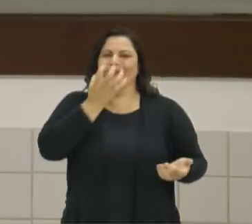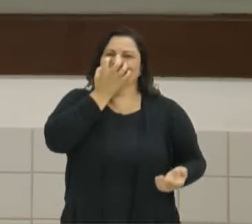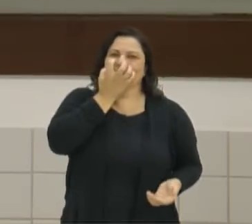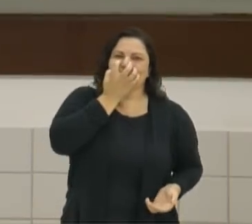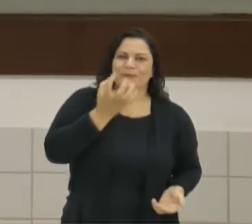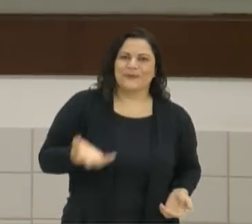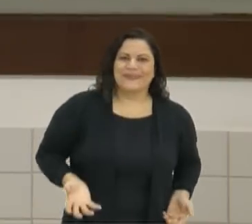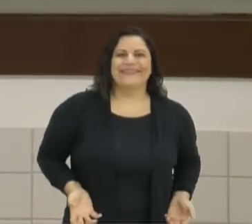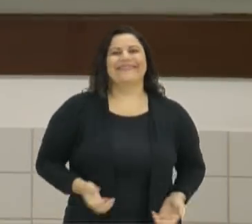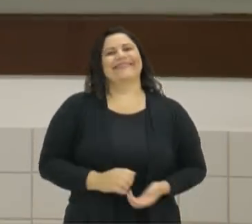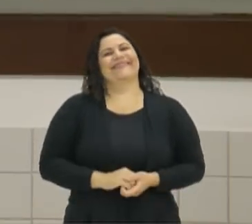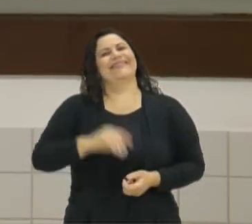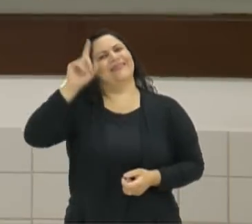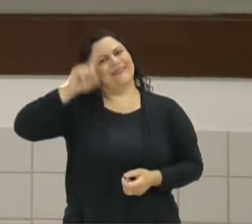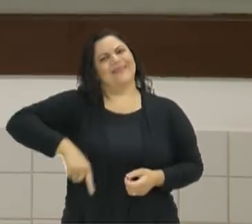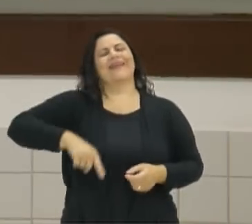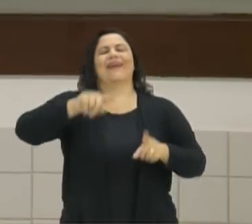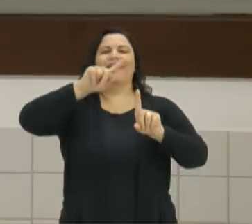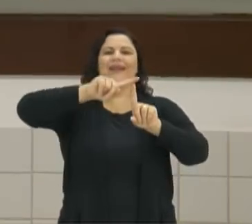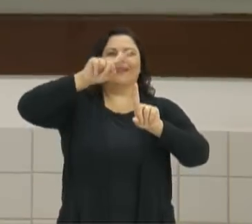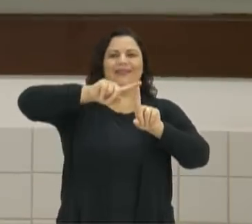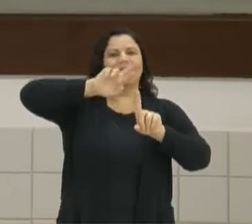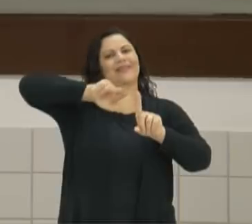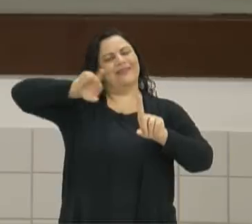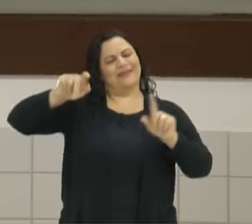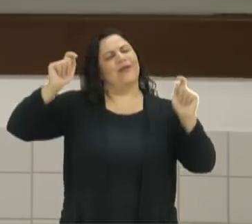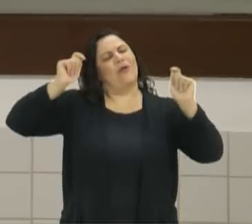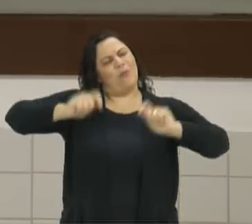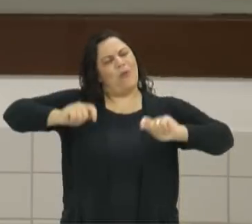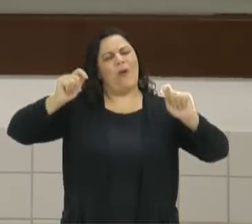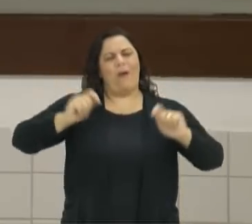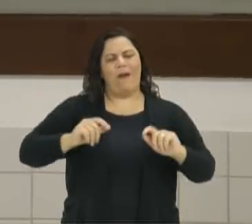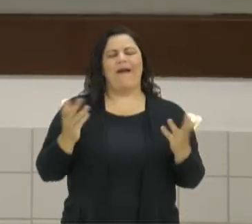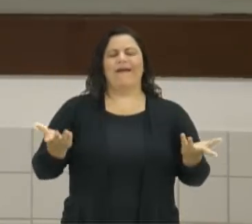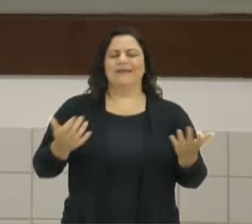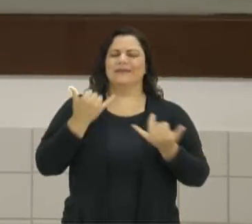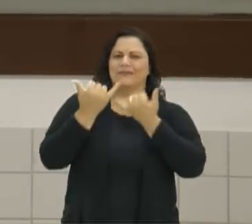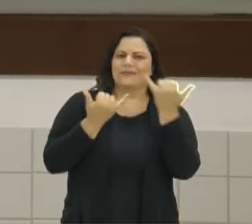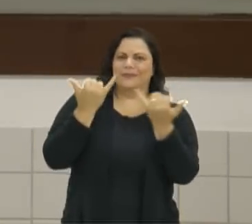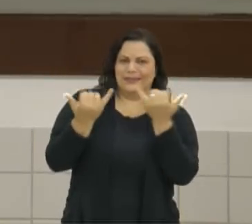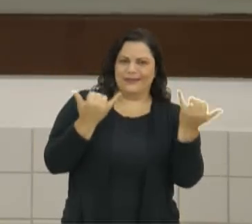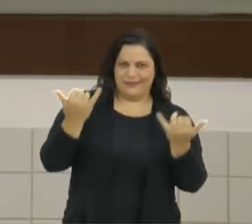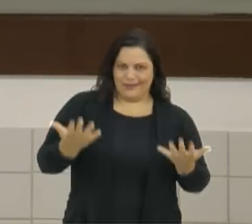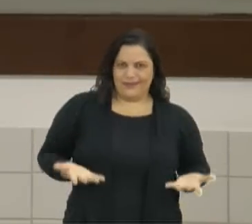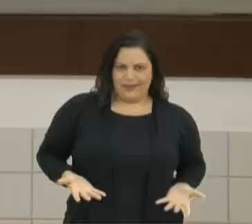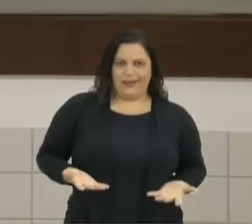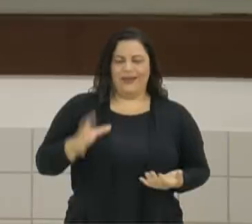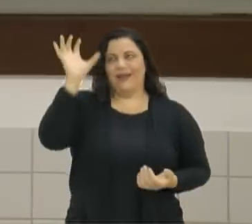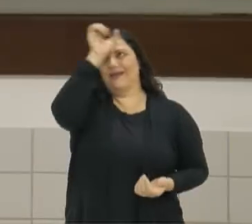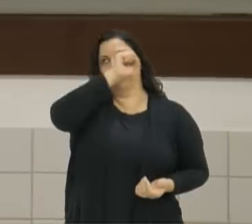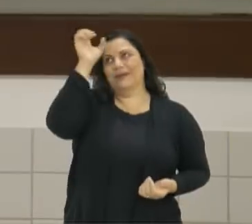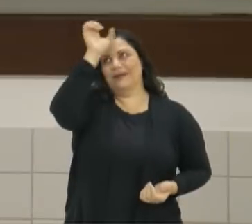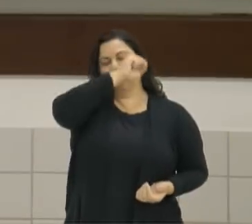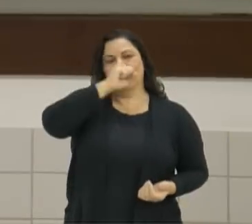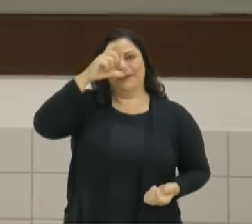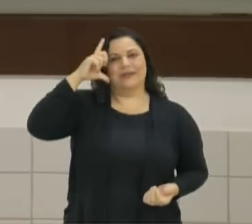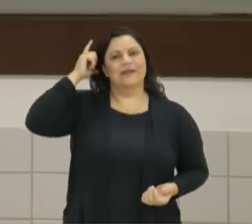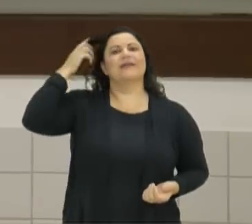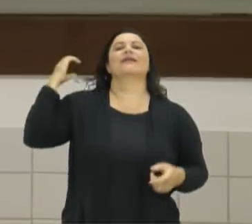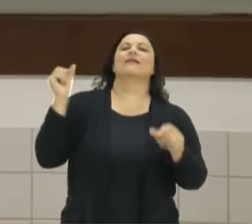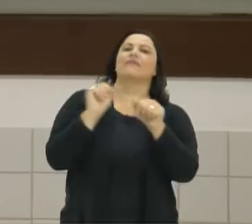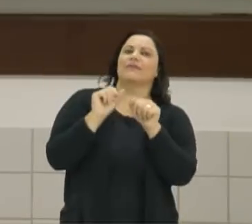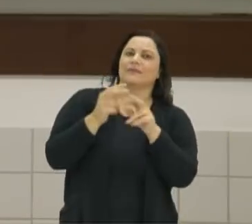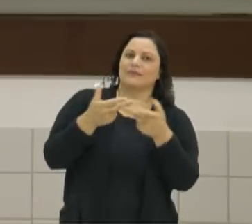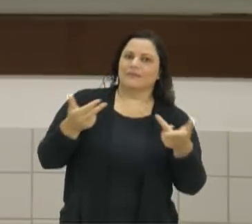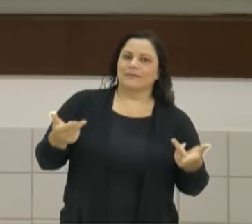tá bom? Esses são estilos que a gente até pode nadar numa brincadeira, né? Ou aprender a fazer também,